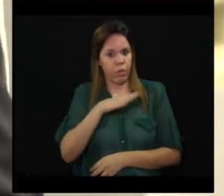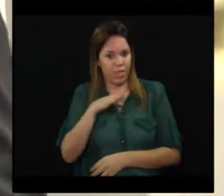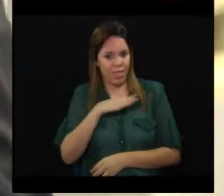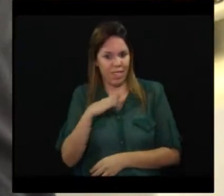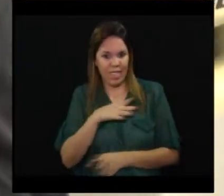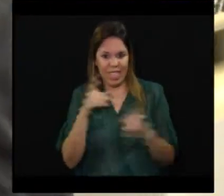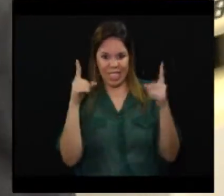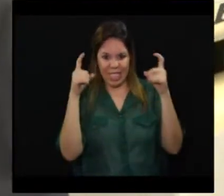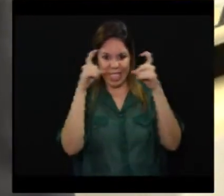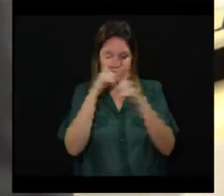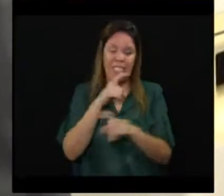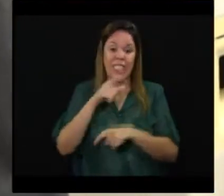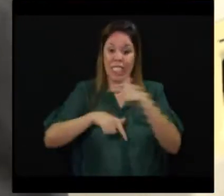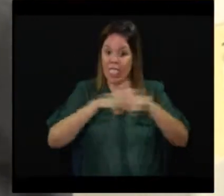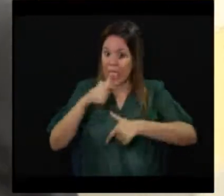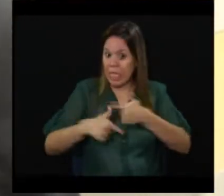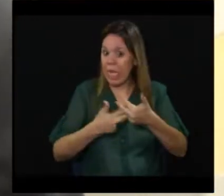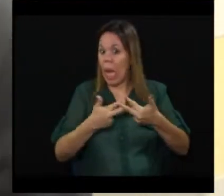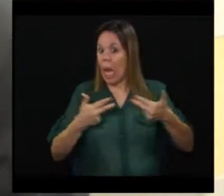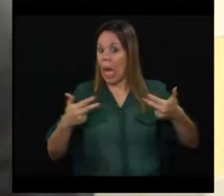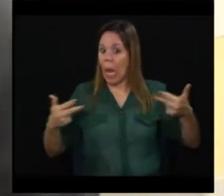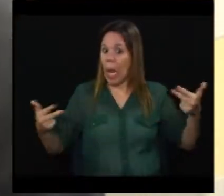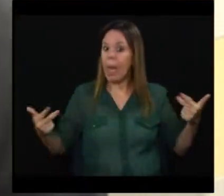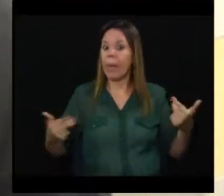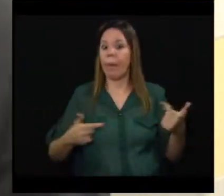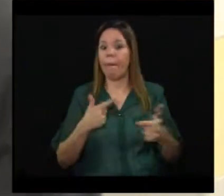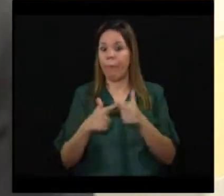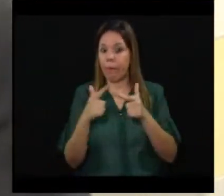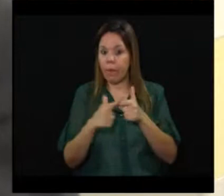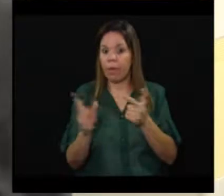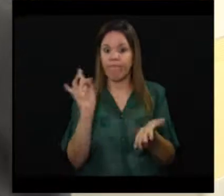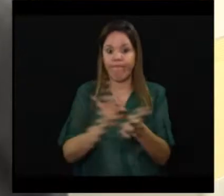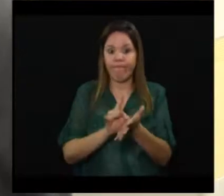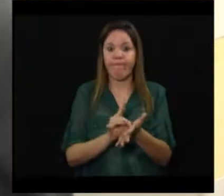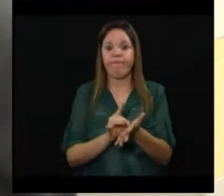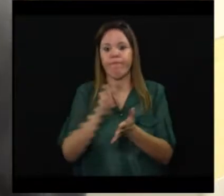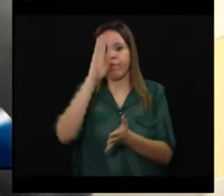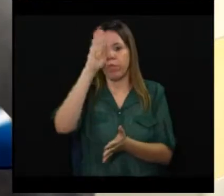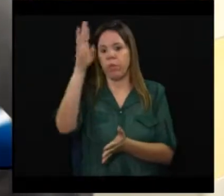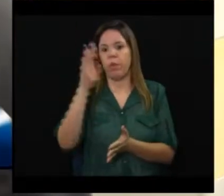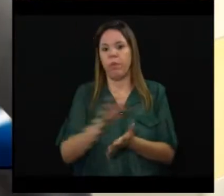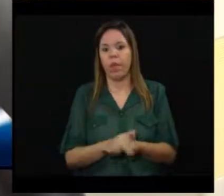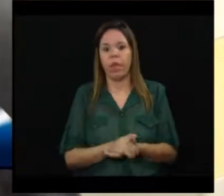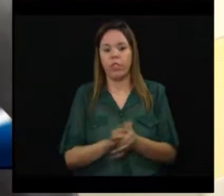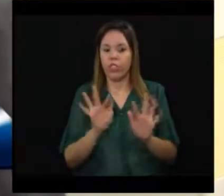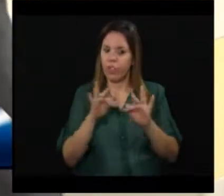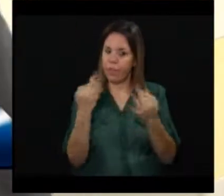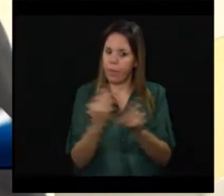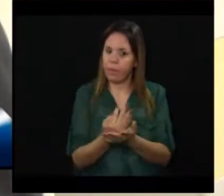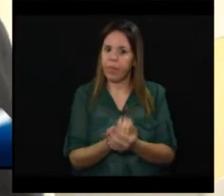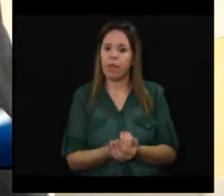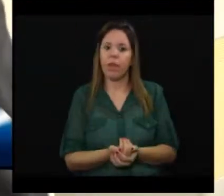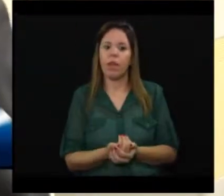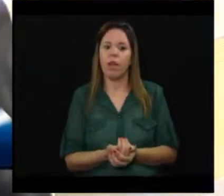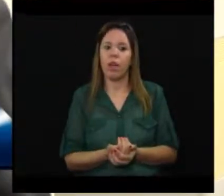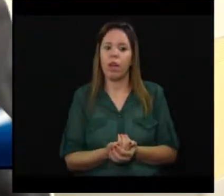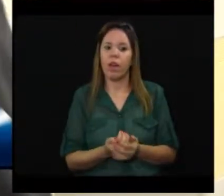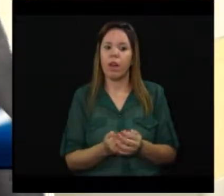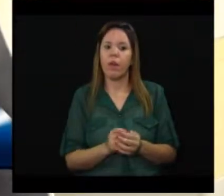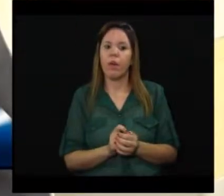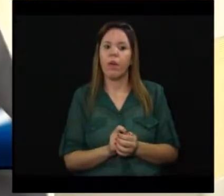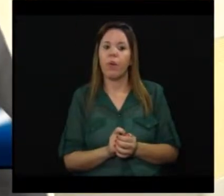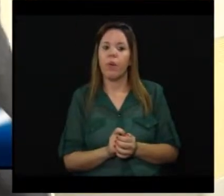uma cidade dinâmica, uma cidade onde os problemas realmente existem, principalmente relacionado à família. Então os pais hoje em